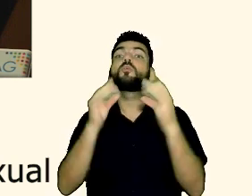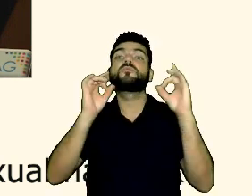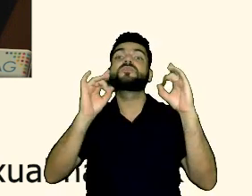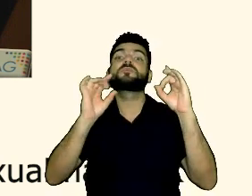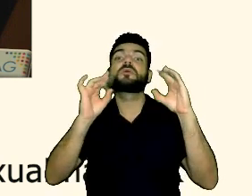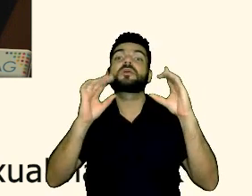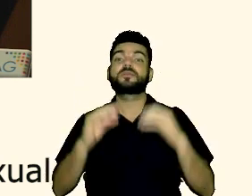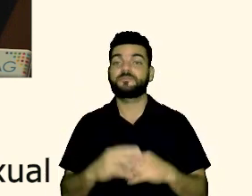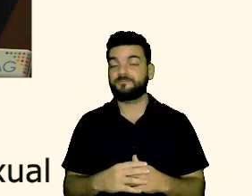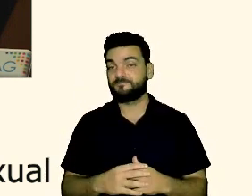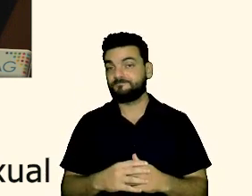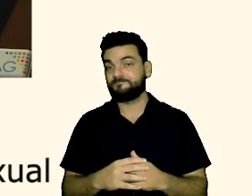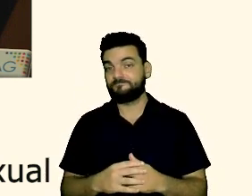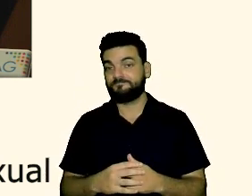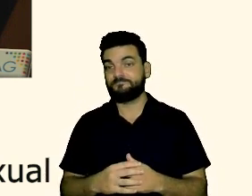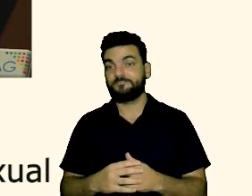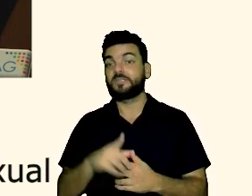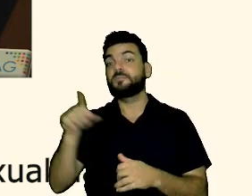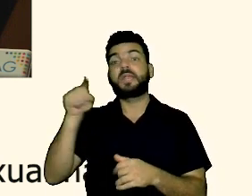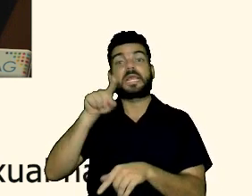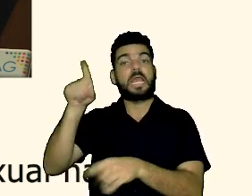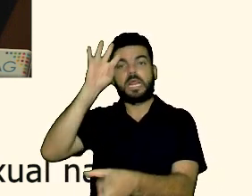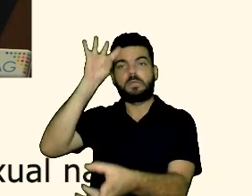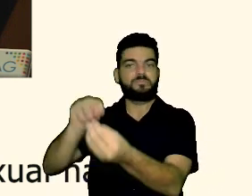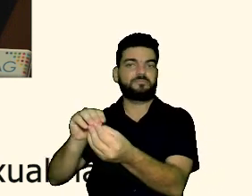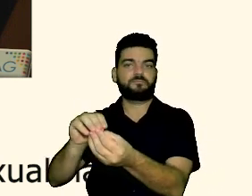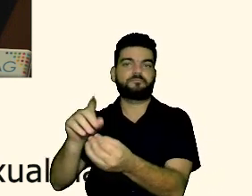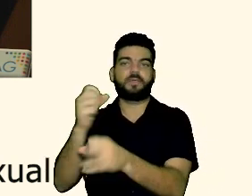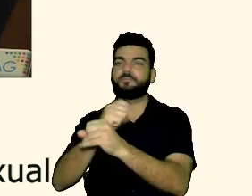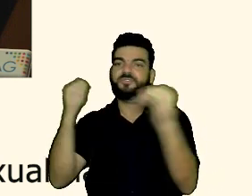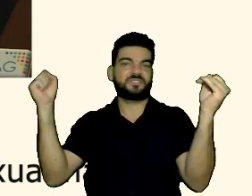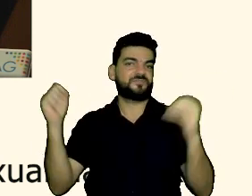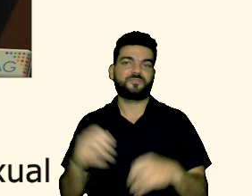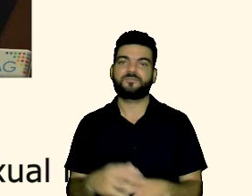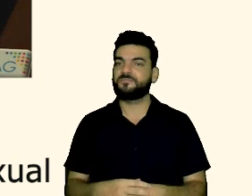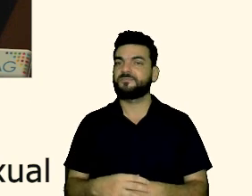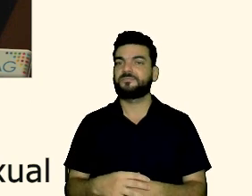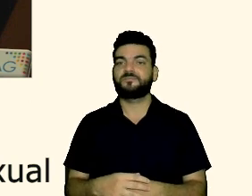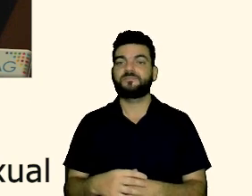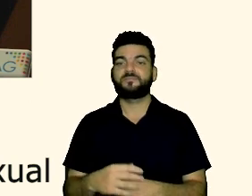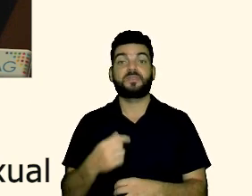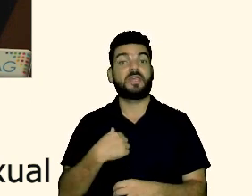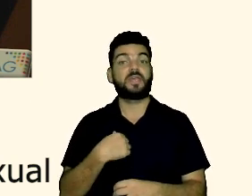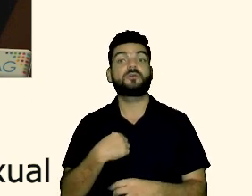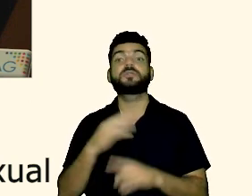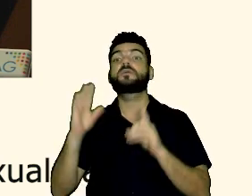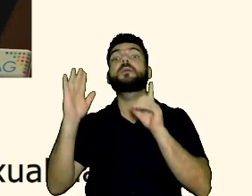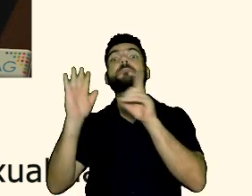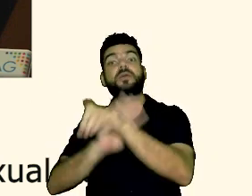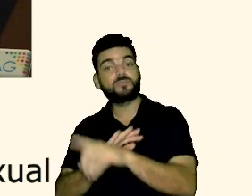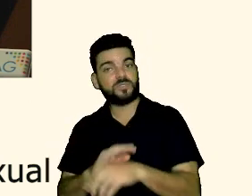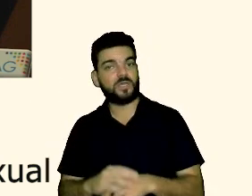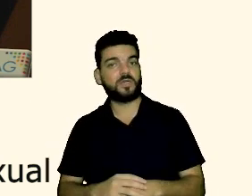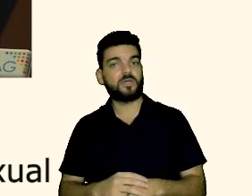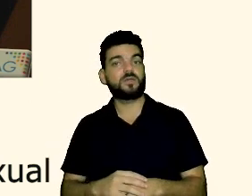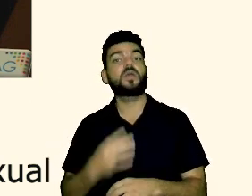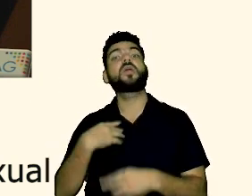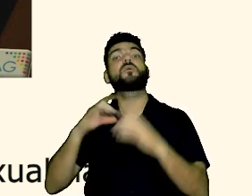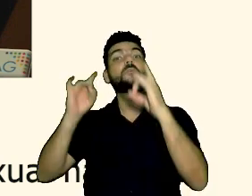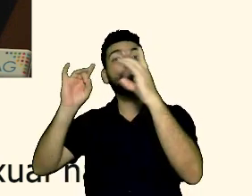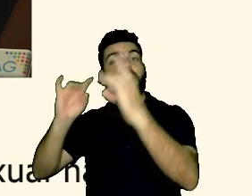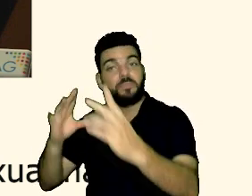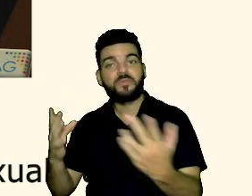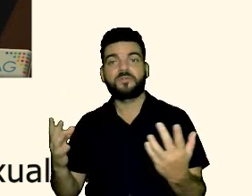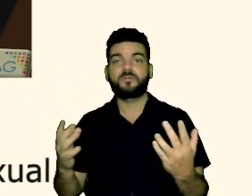se eu fui ou não bem intencionado. Se algo não deu certo, se impactou no outro e eu percebo o movimento,